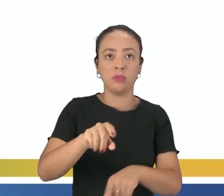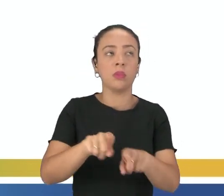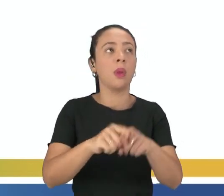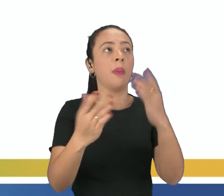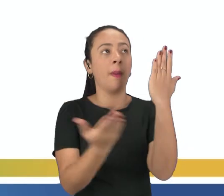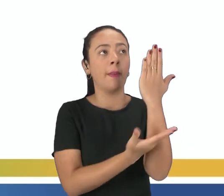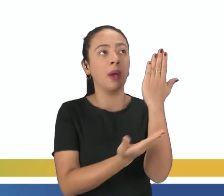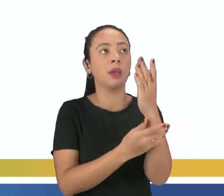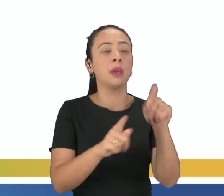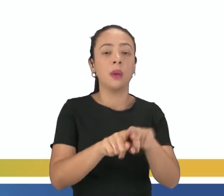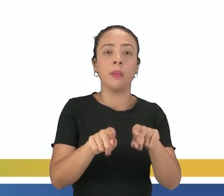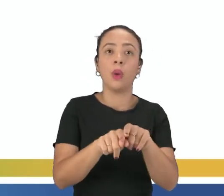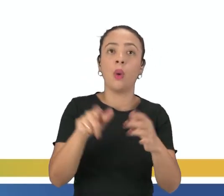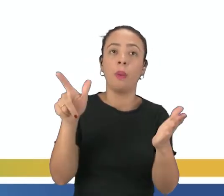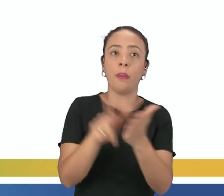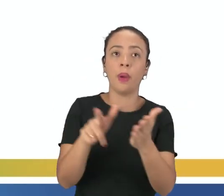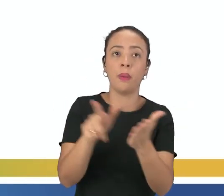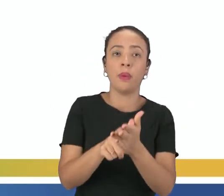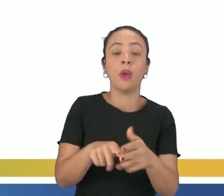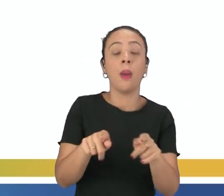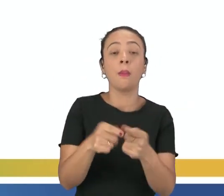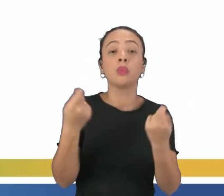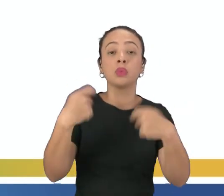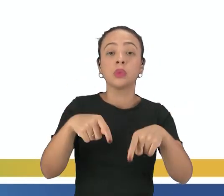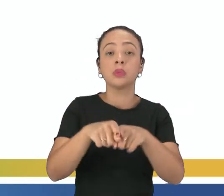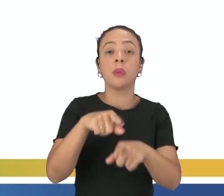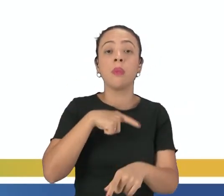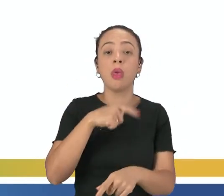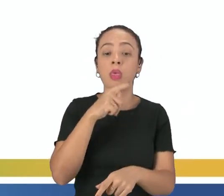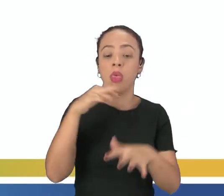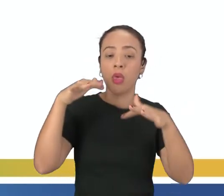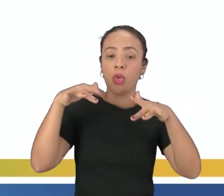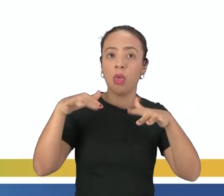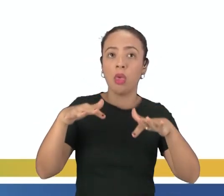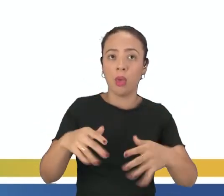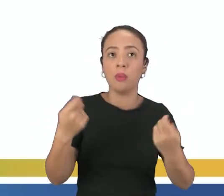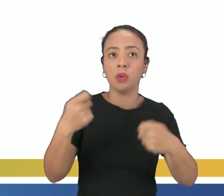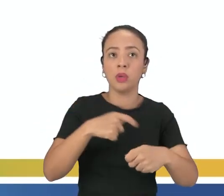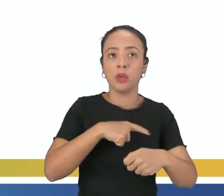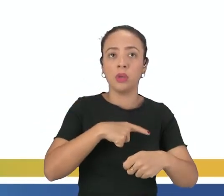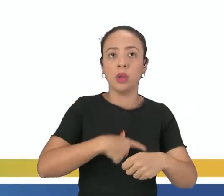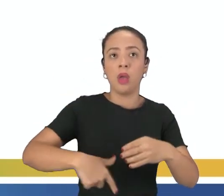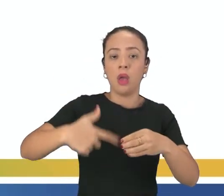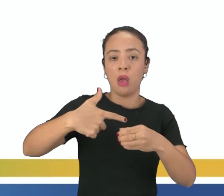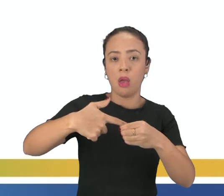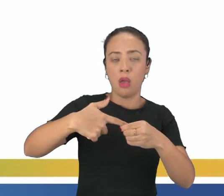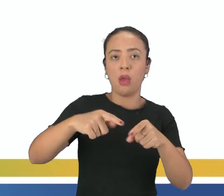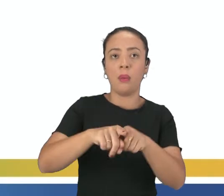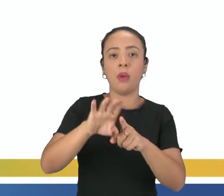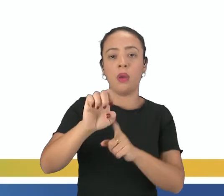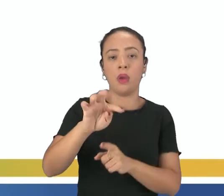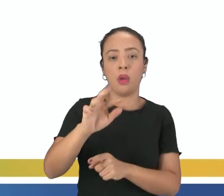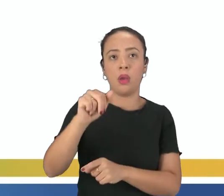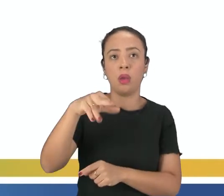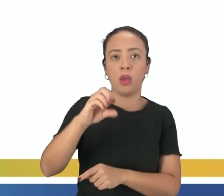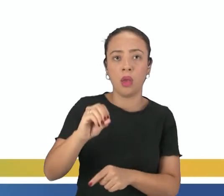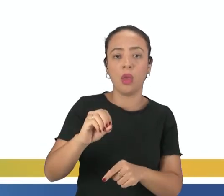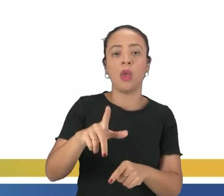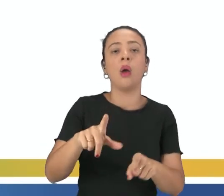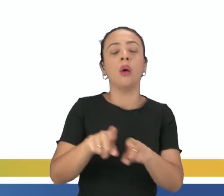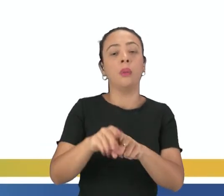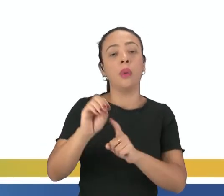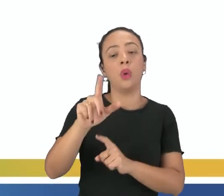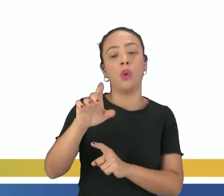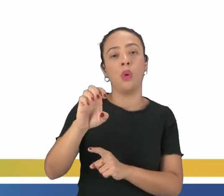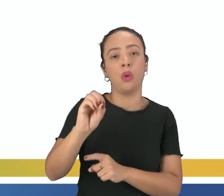a madeira, o papel. Ele pode ser líquido, que nós podemos ver aqui a gasolina, o